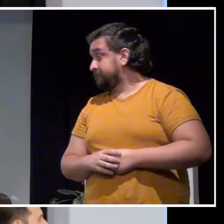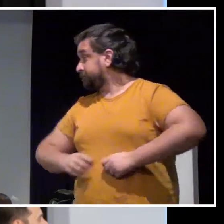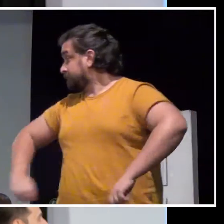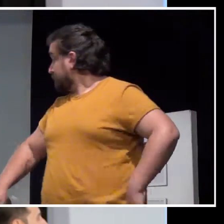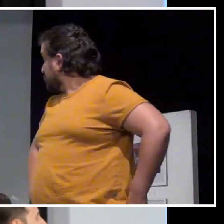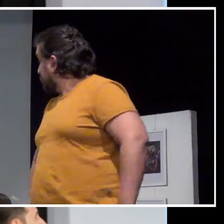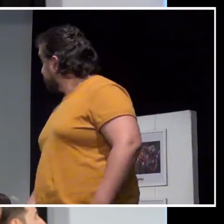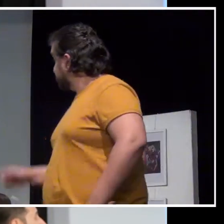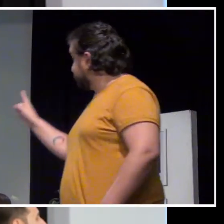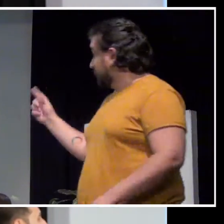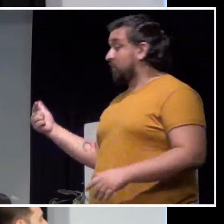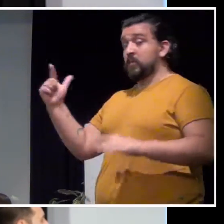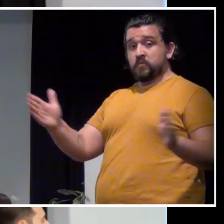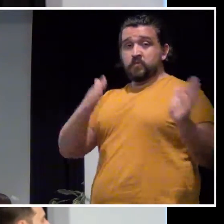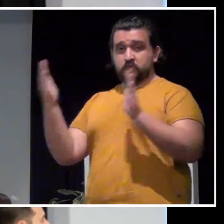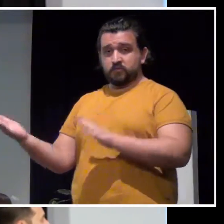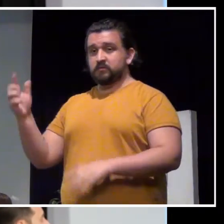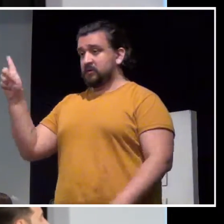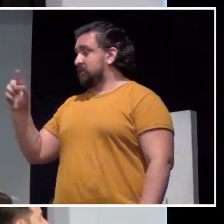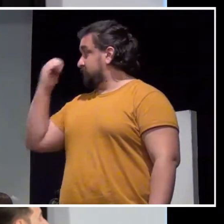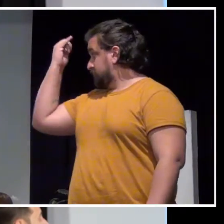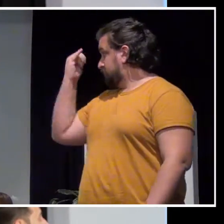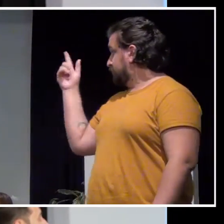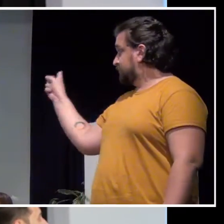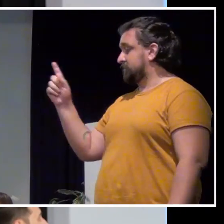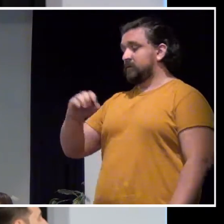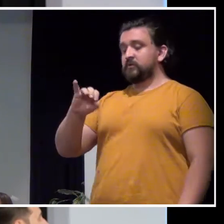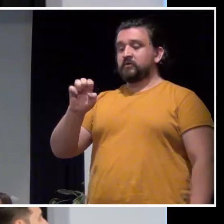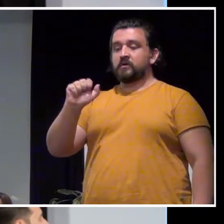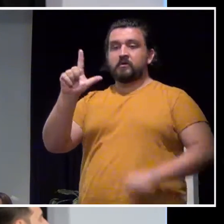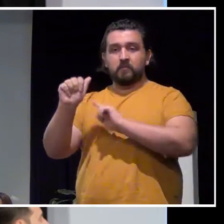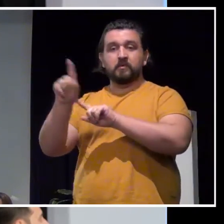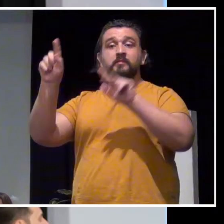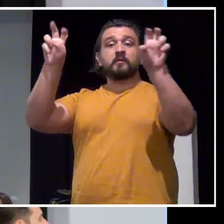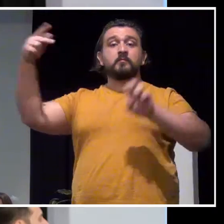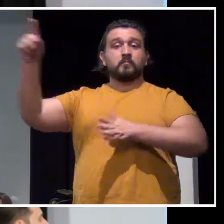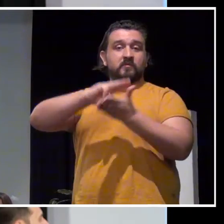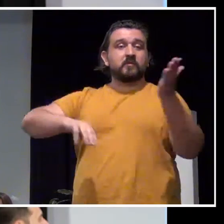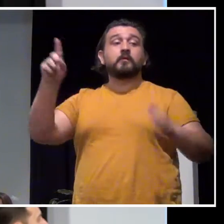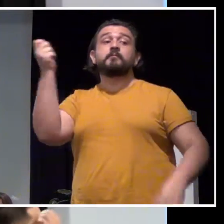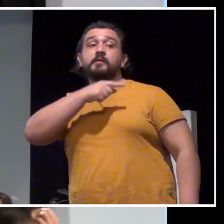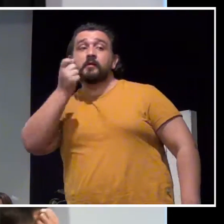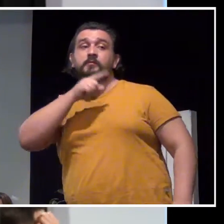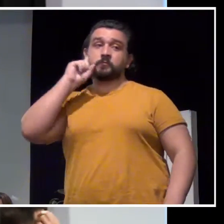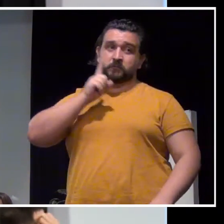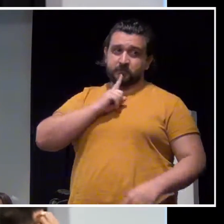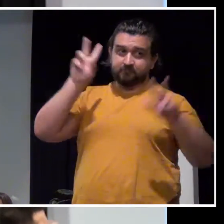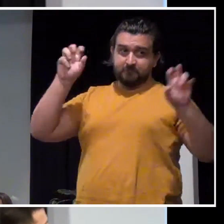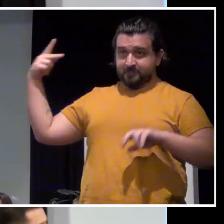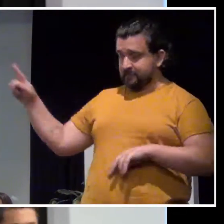Aqui já outra etapa, a Joelma, que foi o tema da piada surda. Já quem está me auxiliando